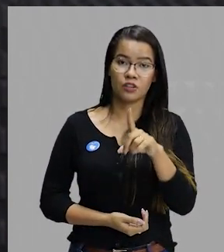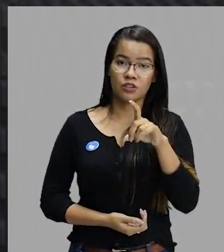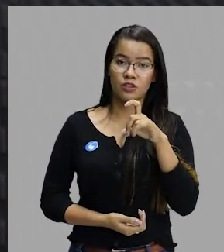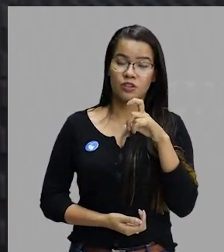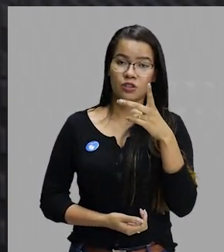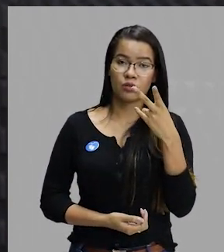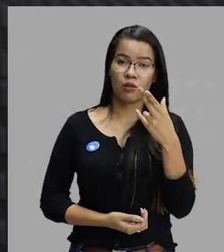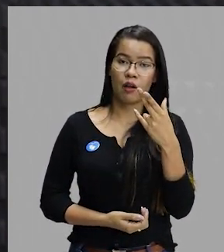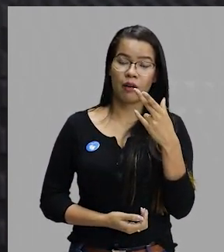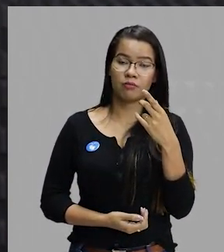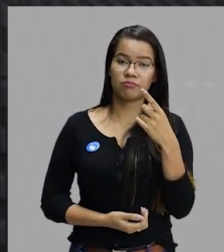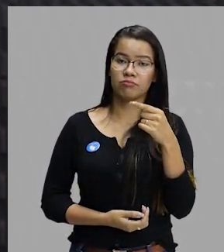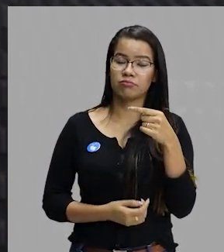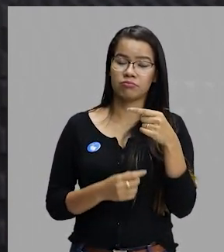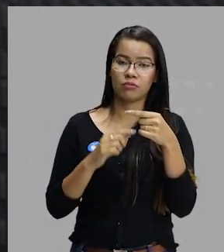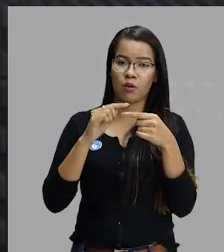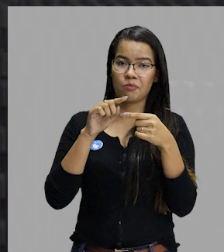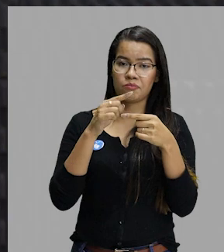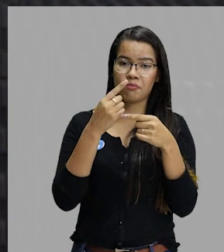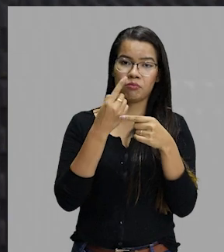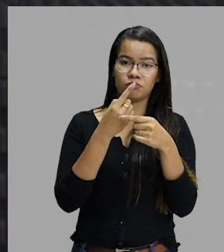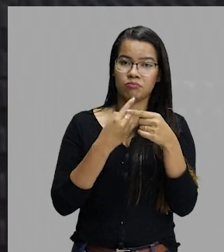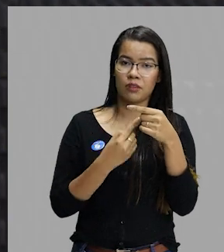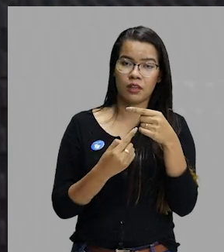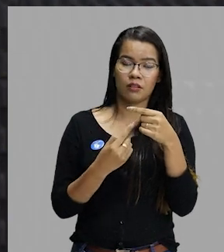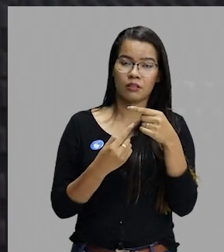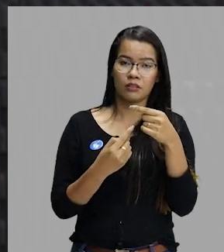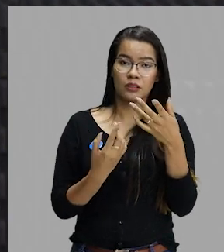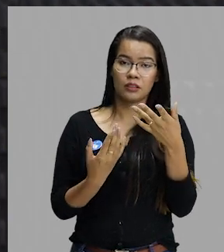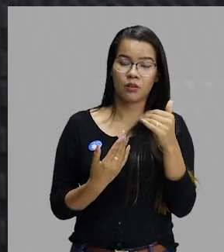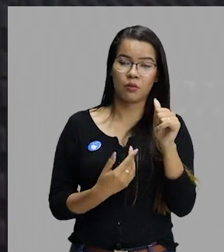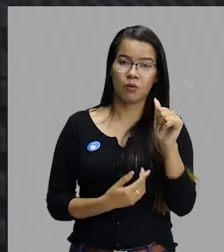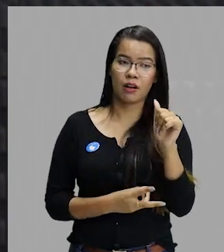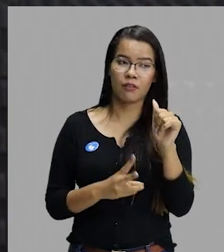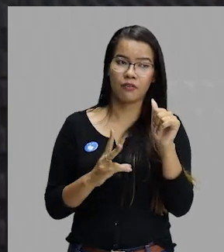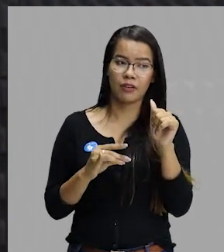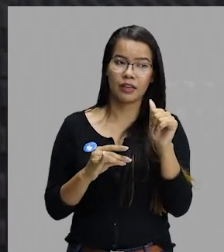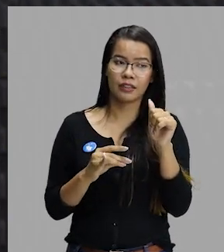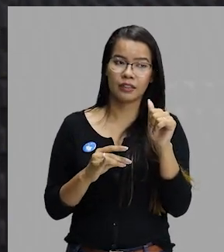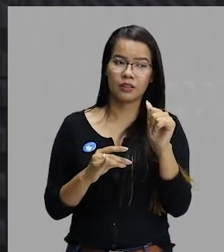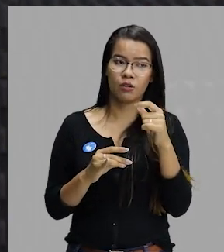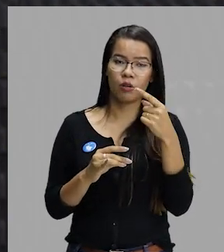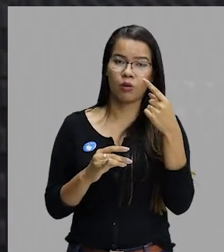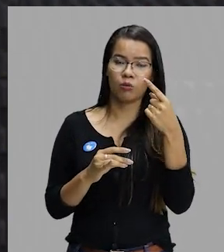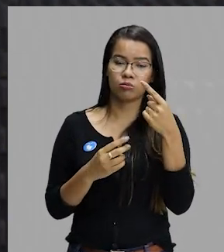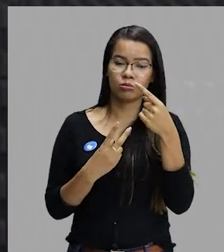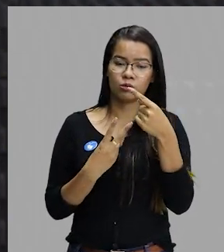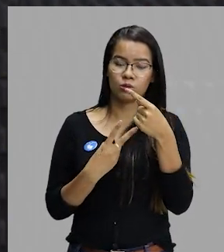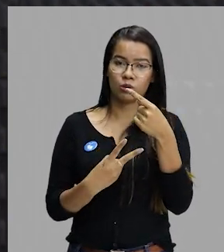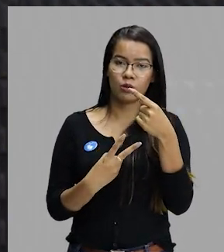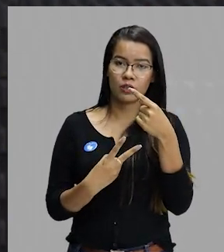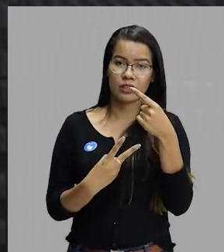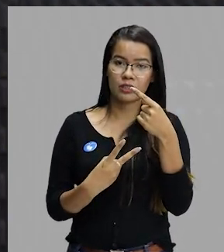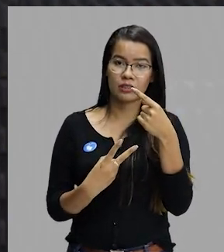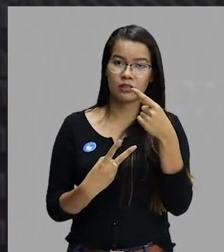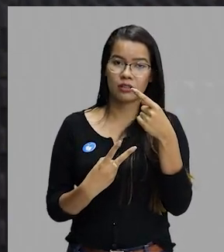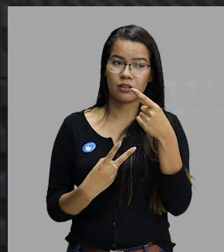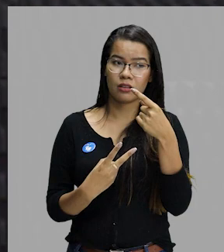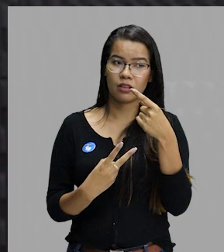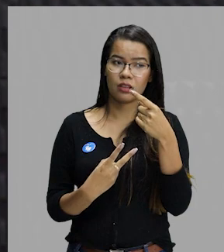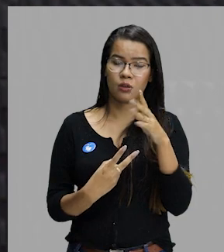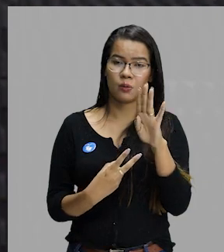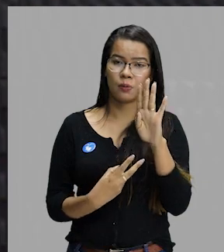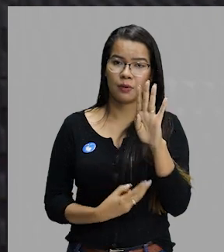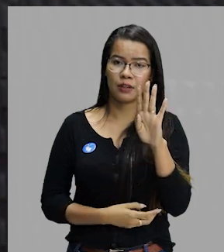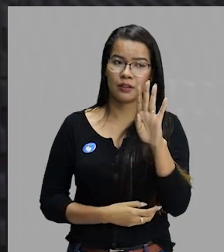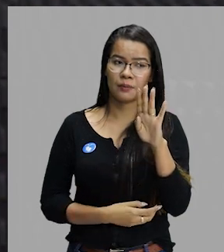terço. Então, nesse caso aqui, o meu a vai ser igual a 1 meio. E o meu b vai ser